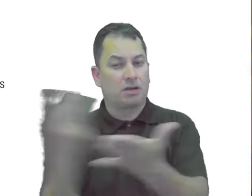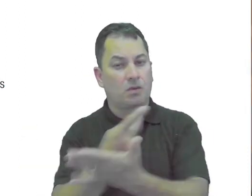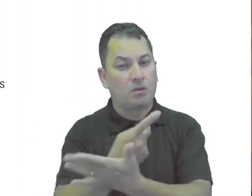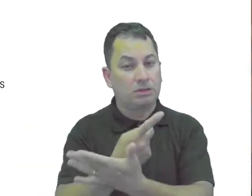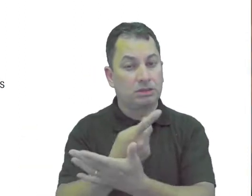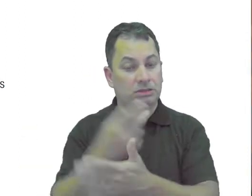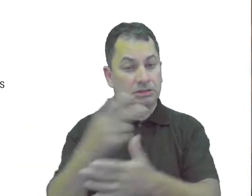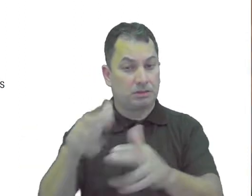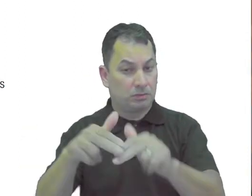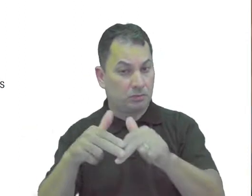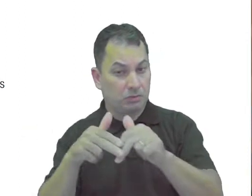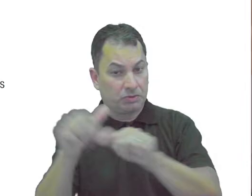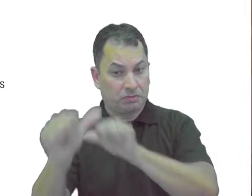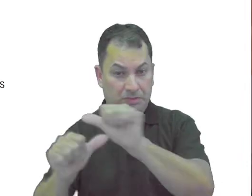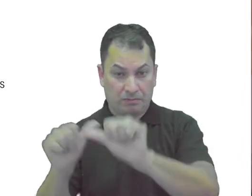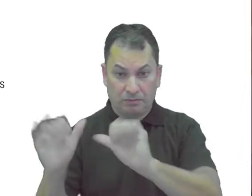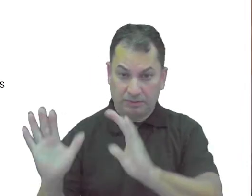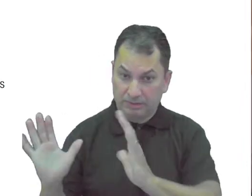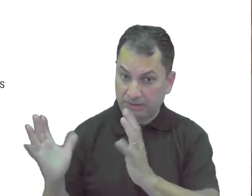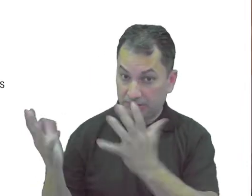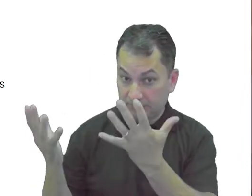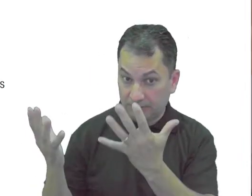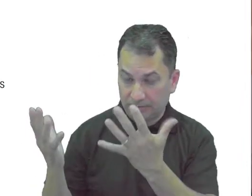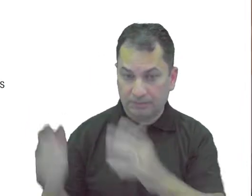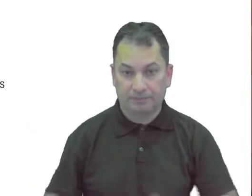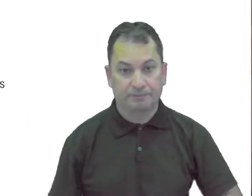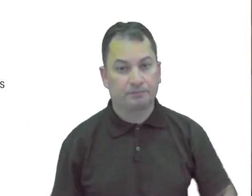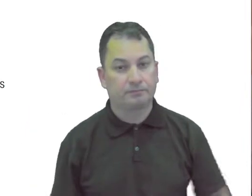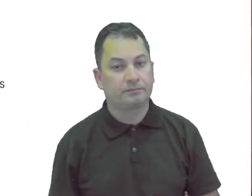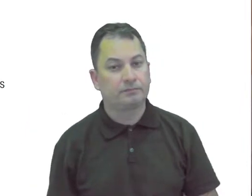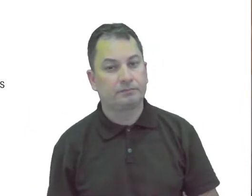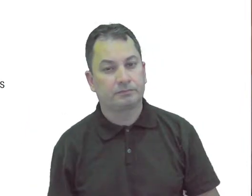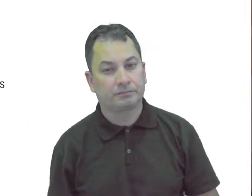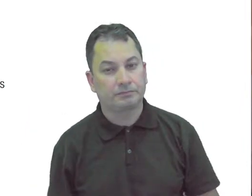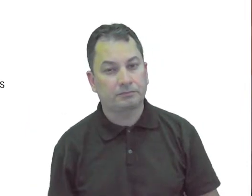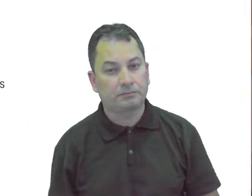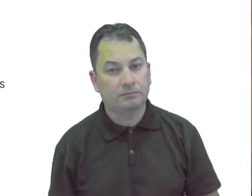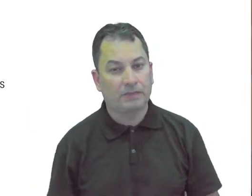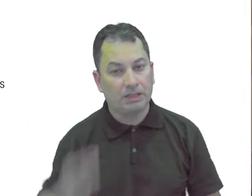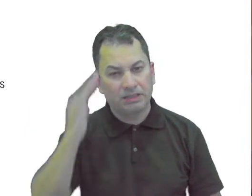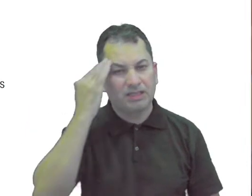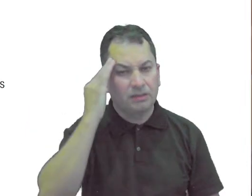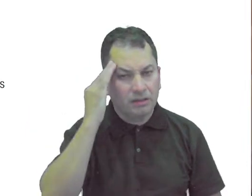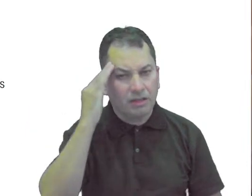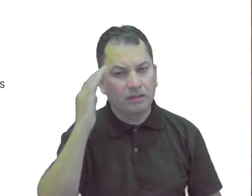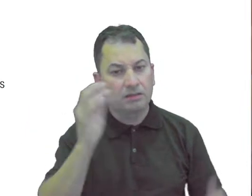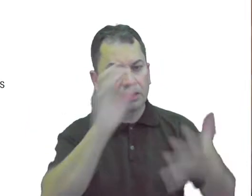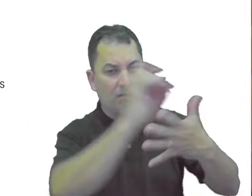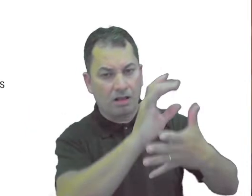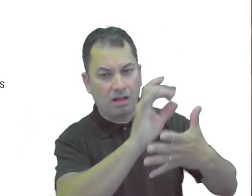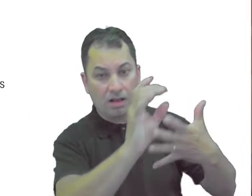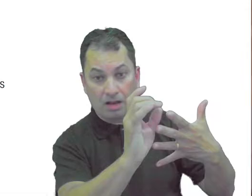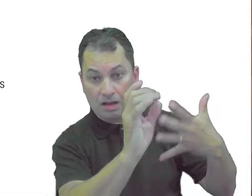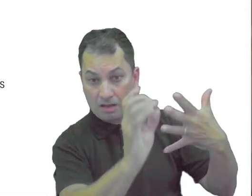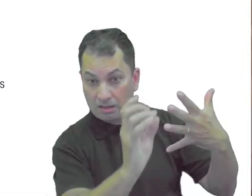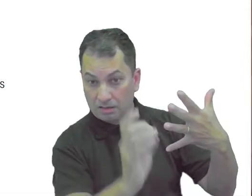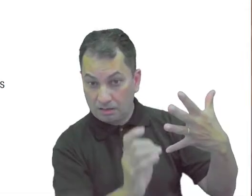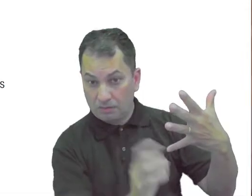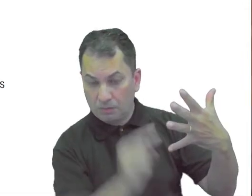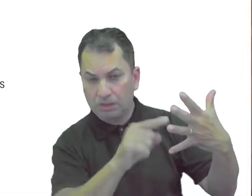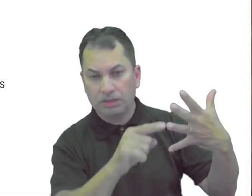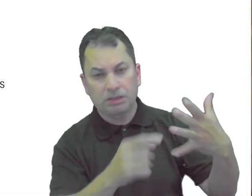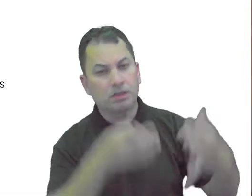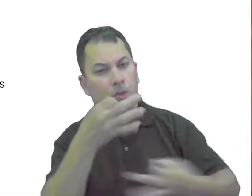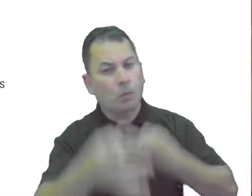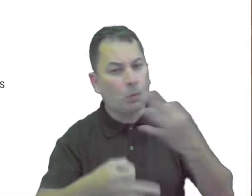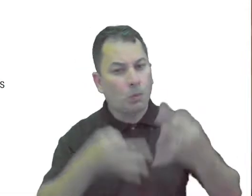né? E a gente percebe que cada um desses agravos que a gente destacou aqui para comentar com vocês,